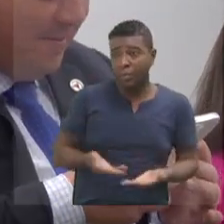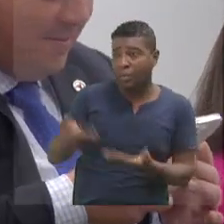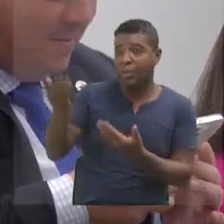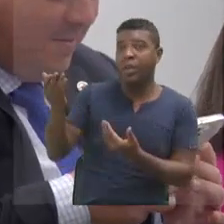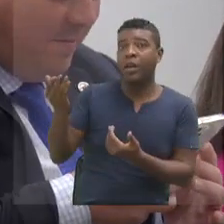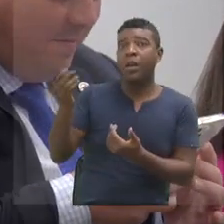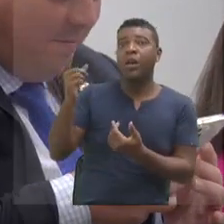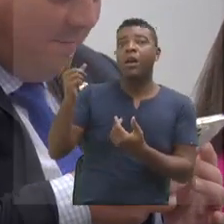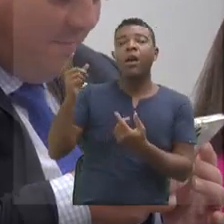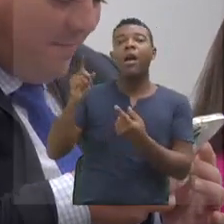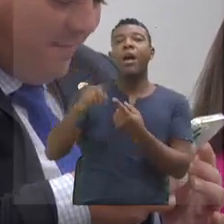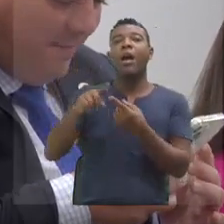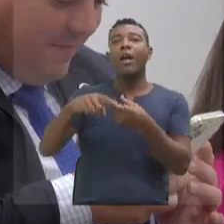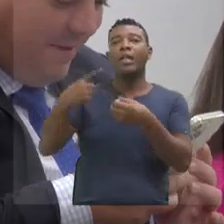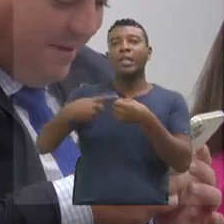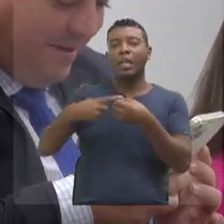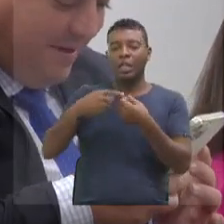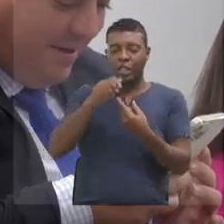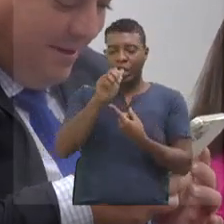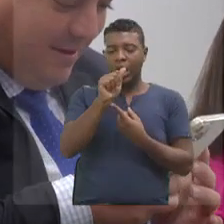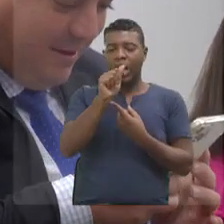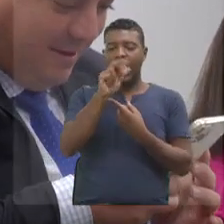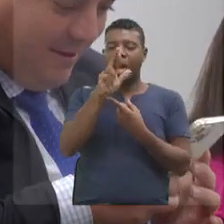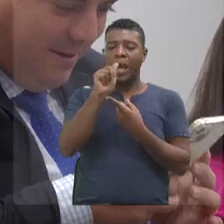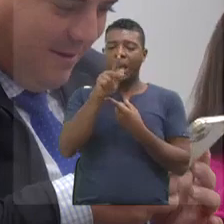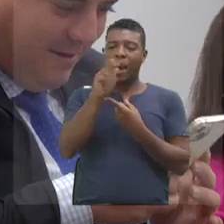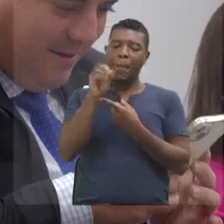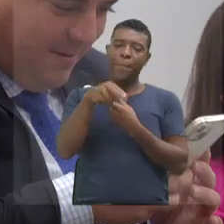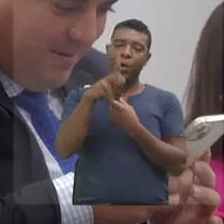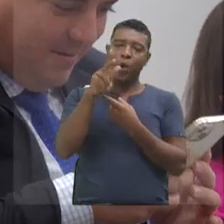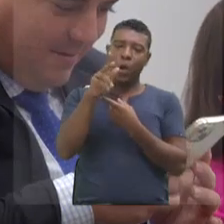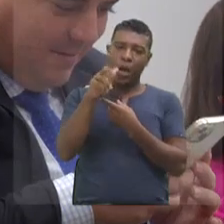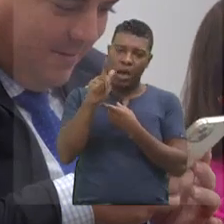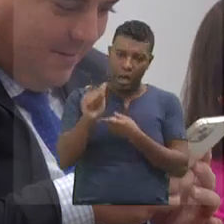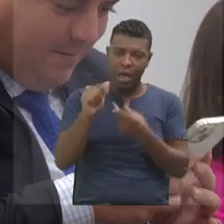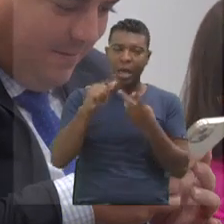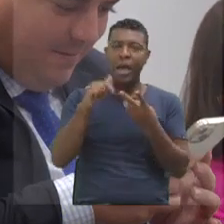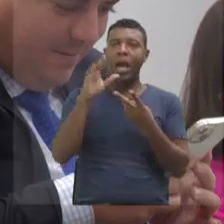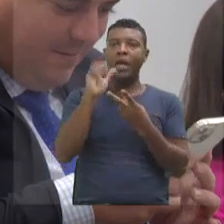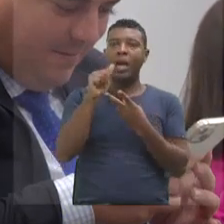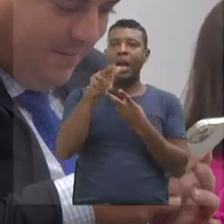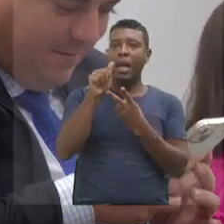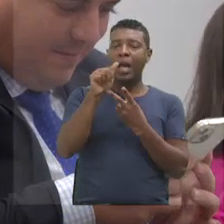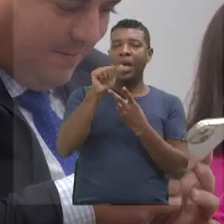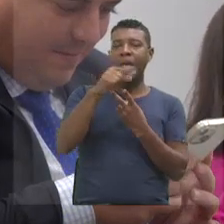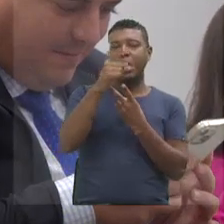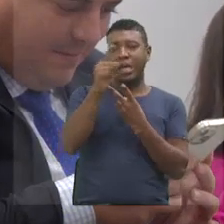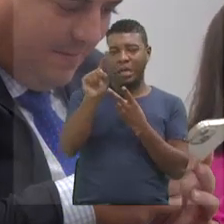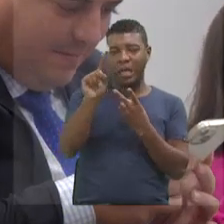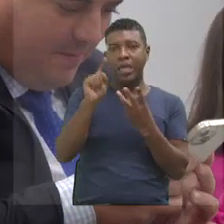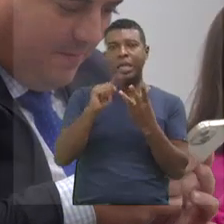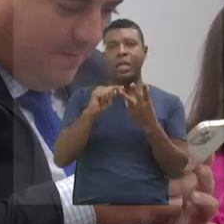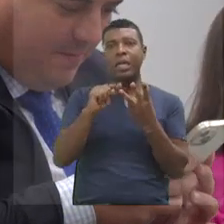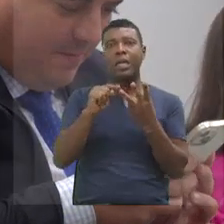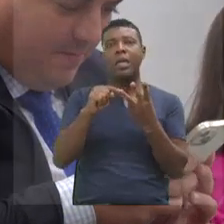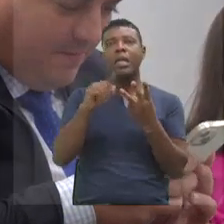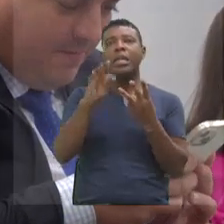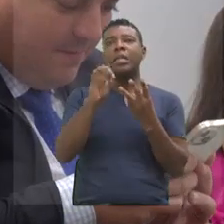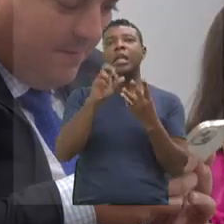Arapongas Canaã São Miguel do Anta Cajuri Teixeiras